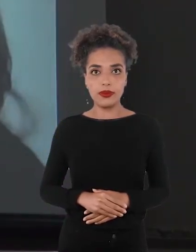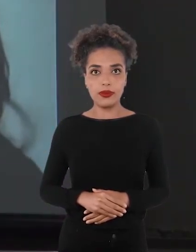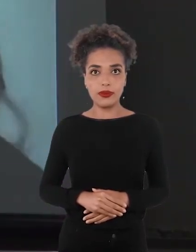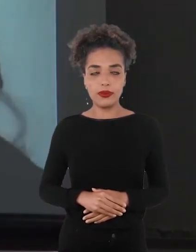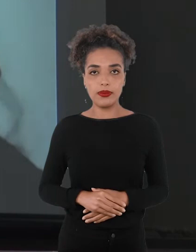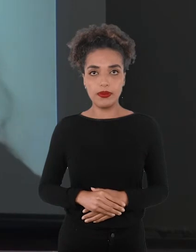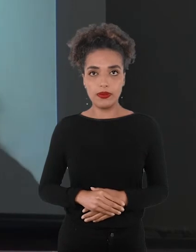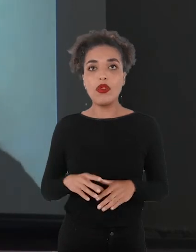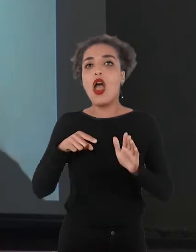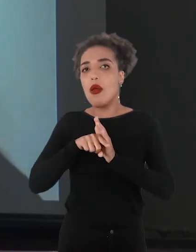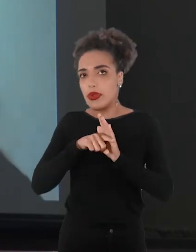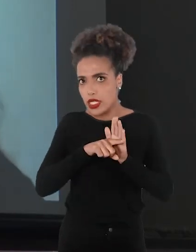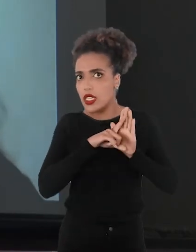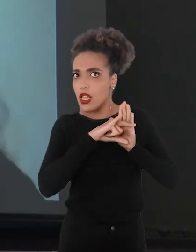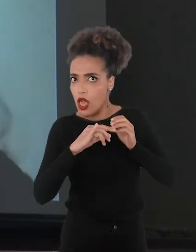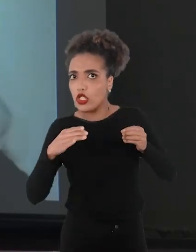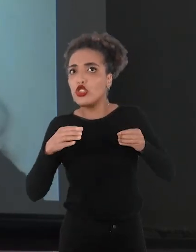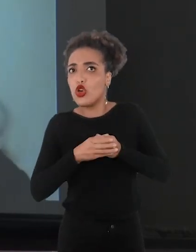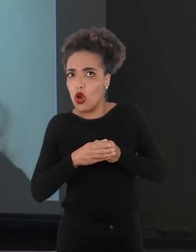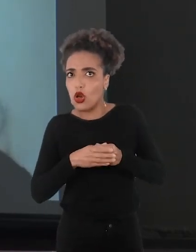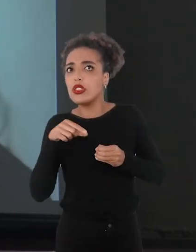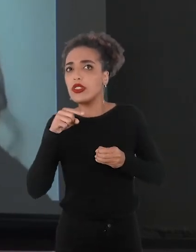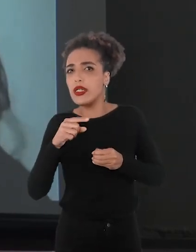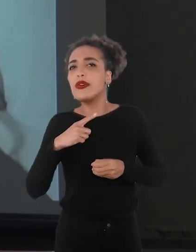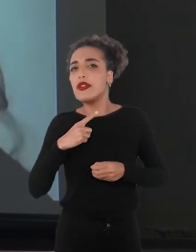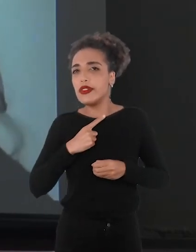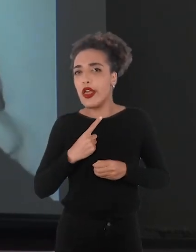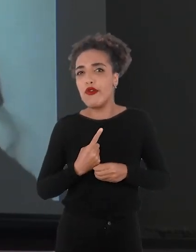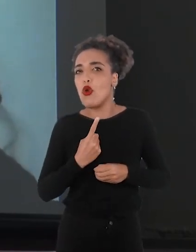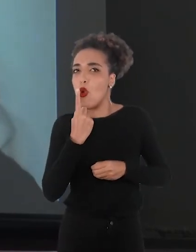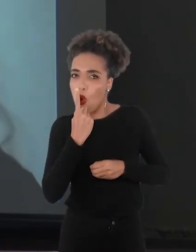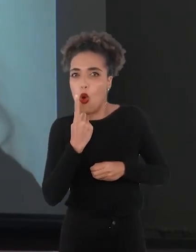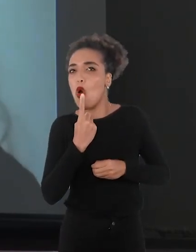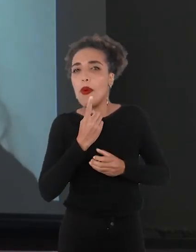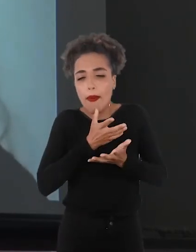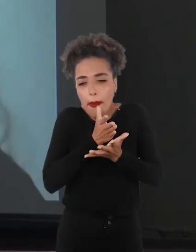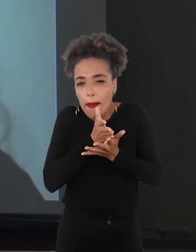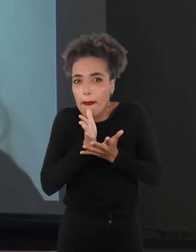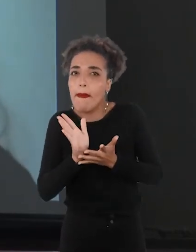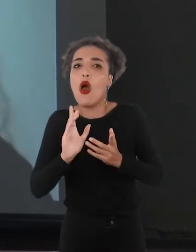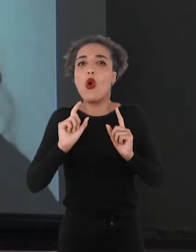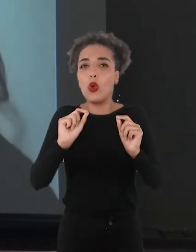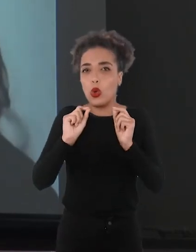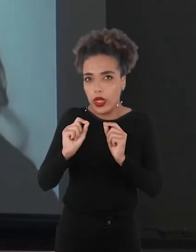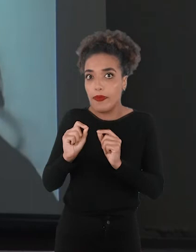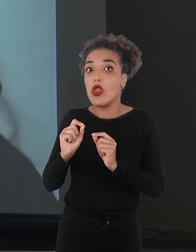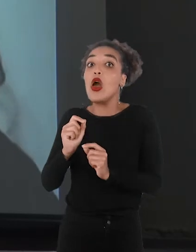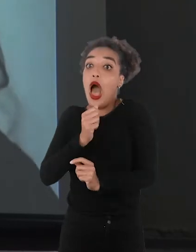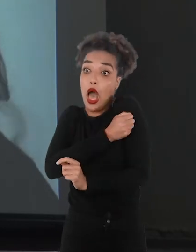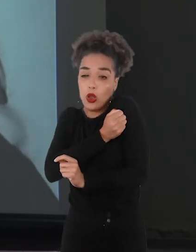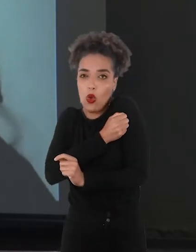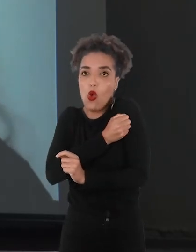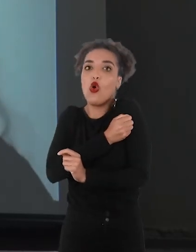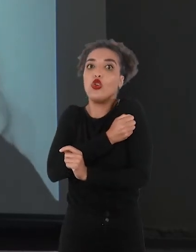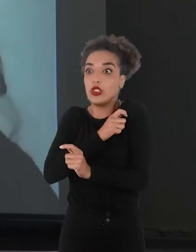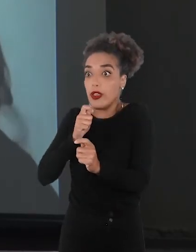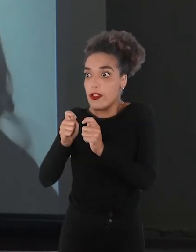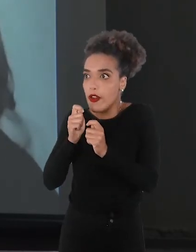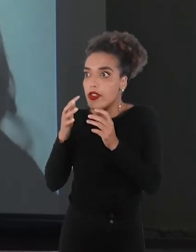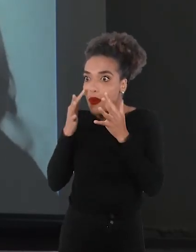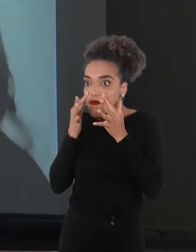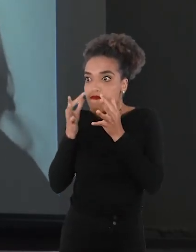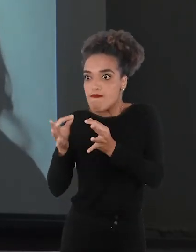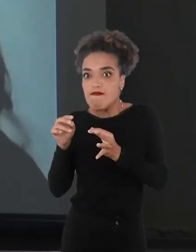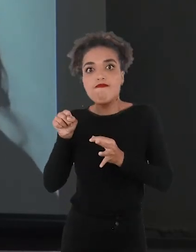A pesquisa de lei de cotas teve como uma das suas abordagens a escuta dos alunos, dos